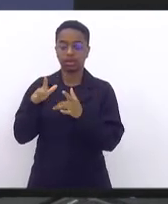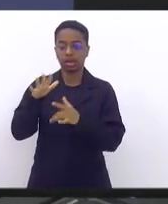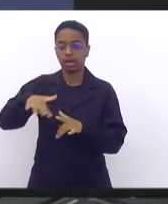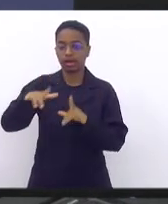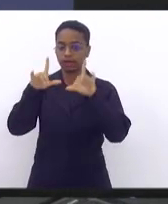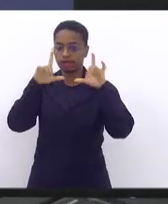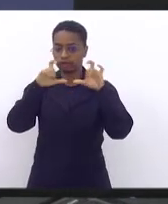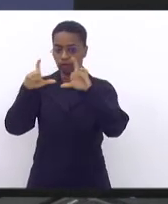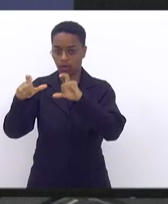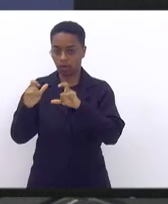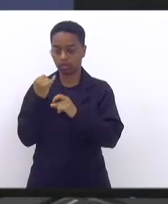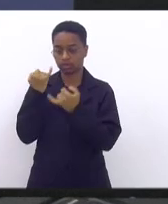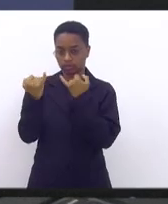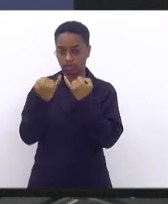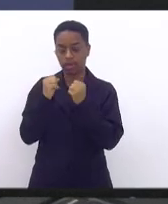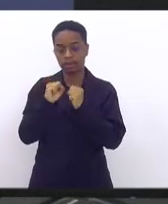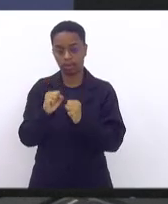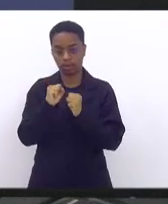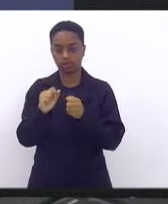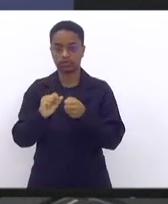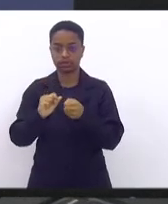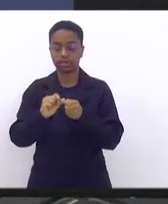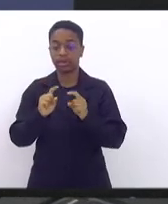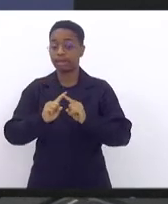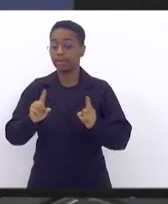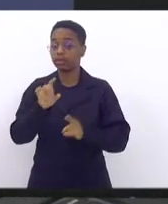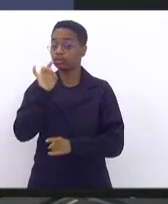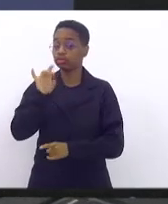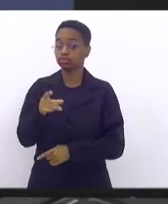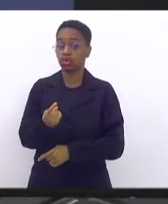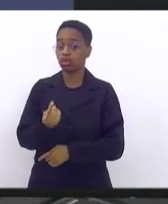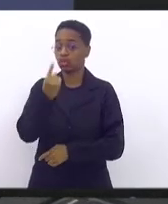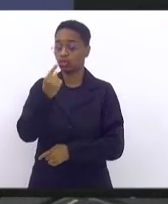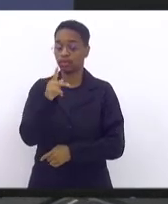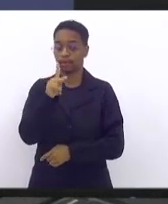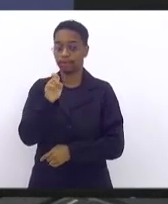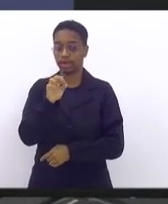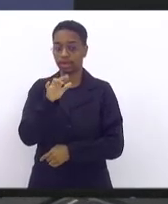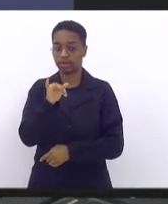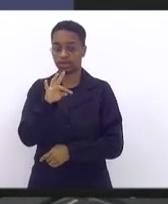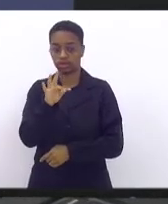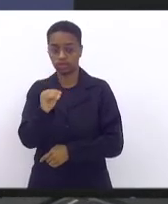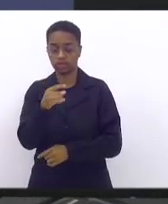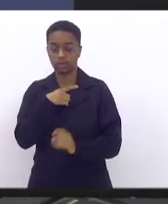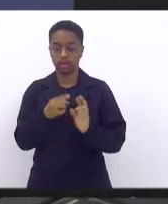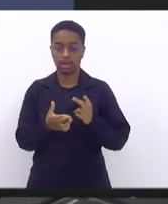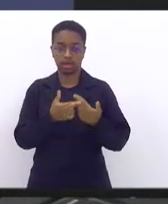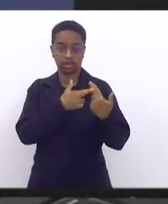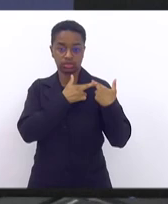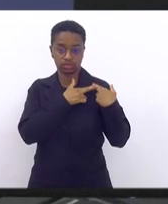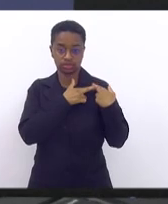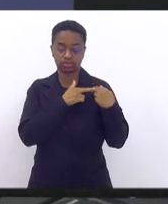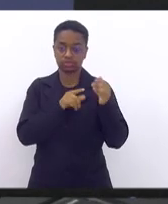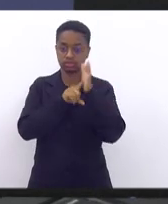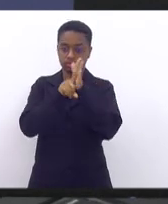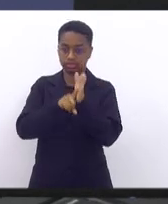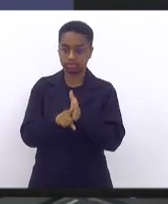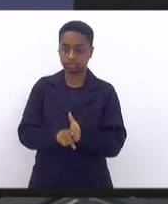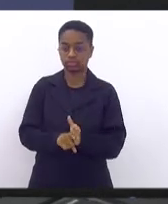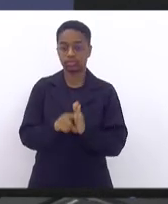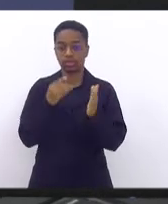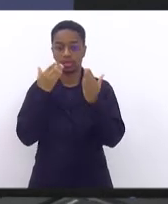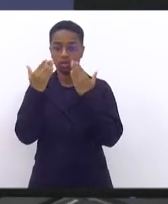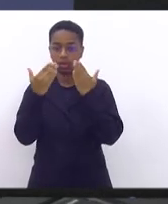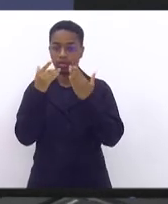ele pode fazer a triagem. Agora, apenas o perito criminal será responsável pelo exame de